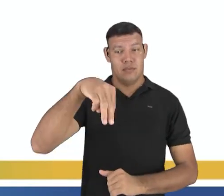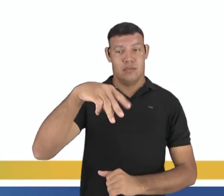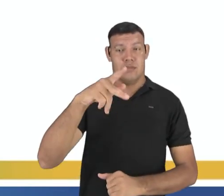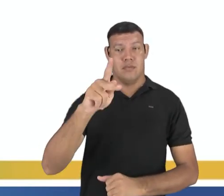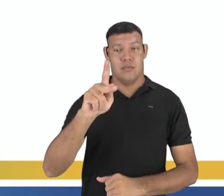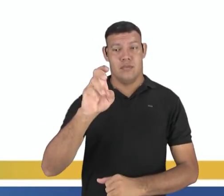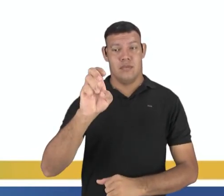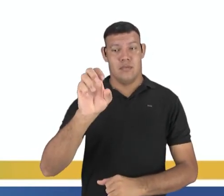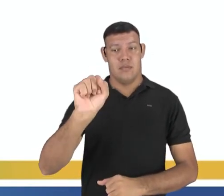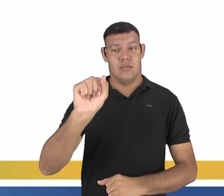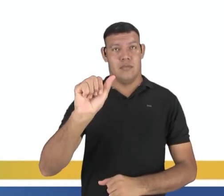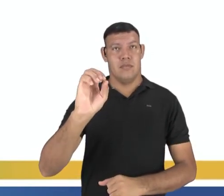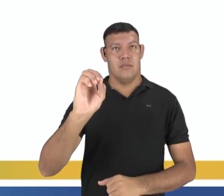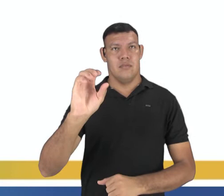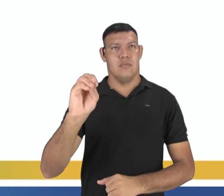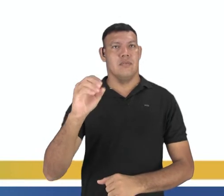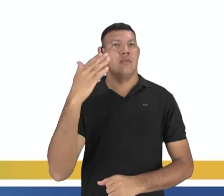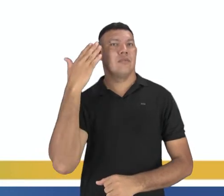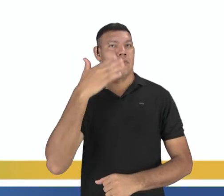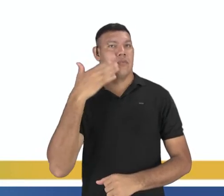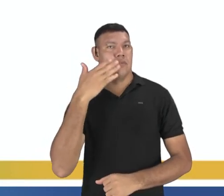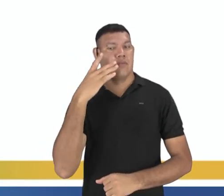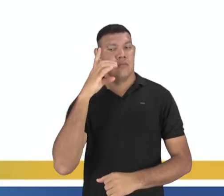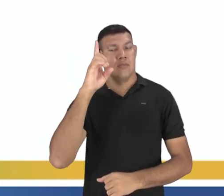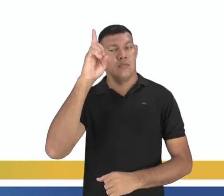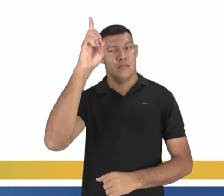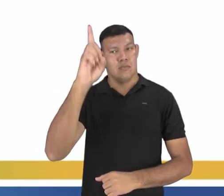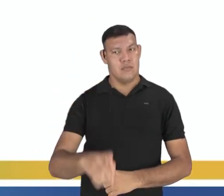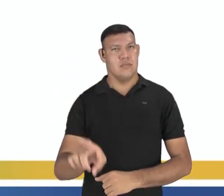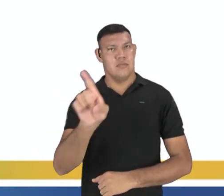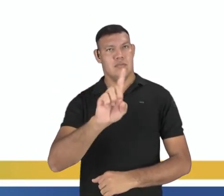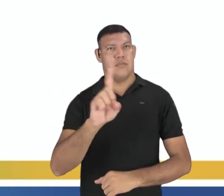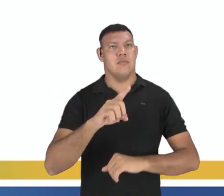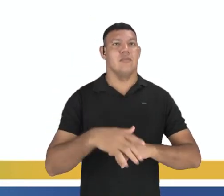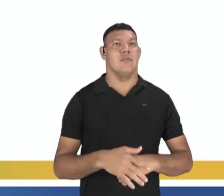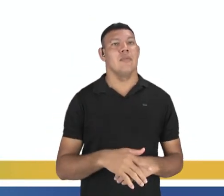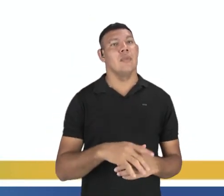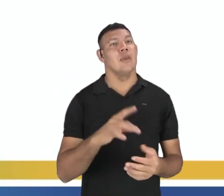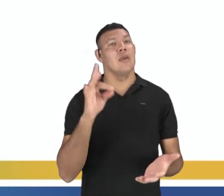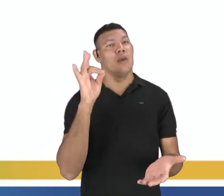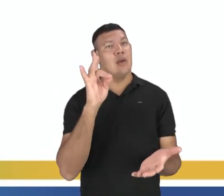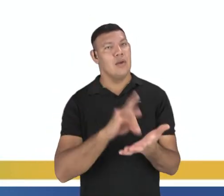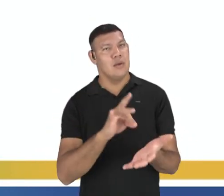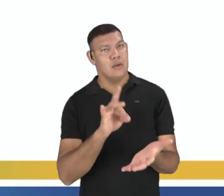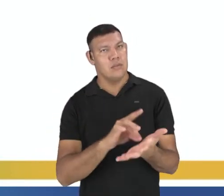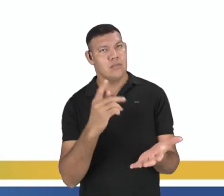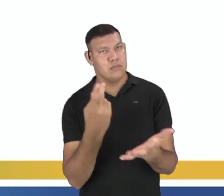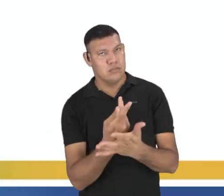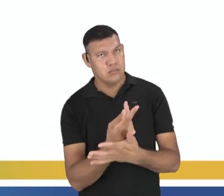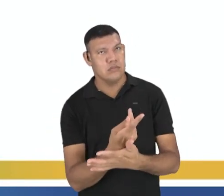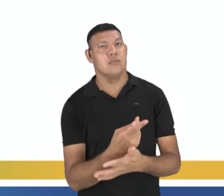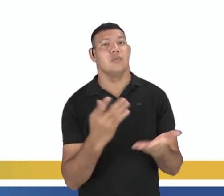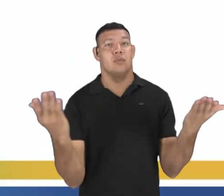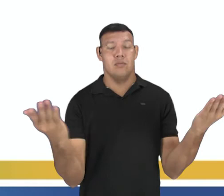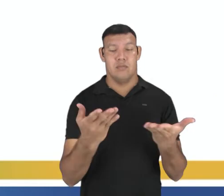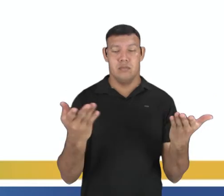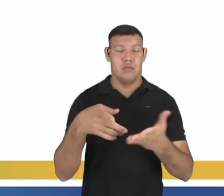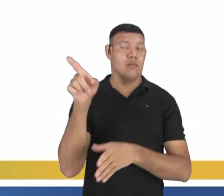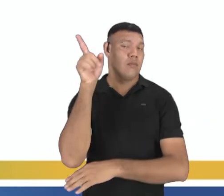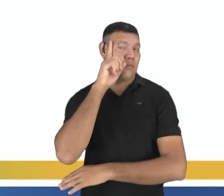Tem um discurso indireto e vai trazer fatos reais, atuais e cotidianos,